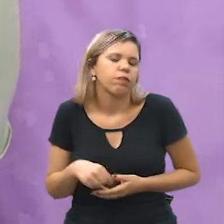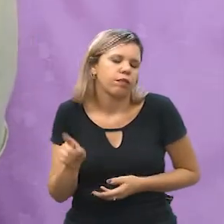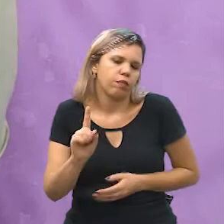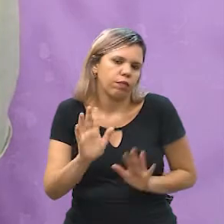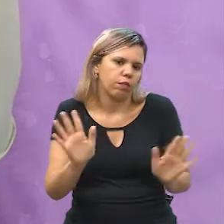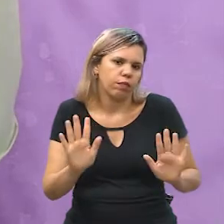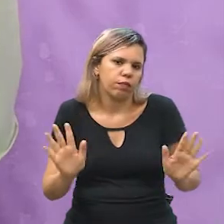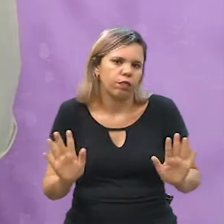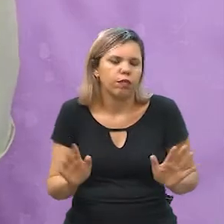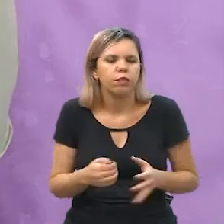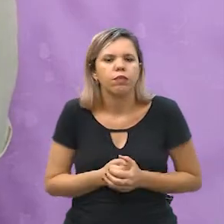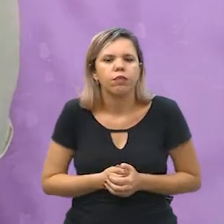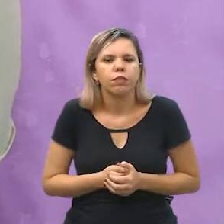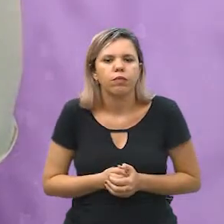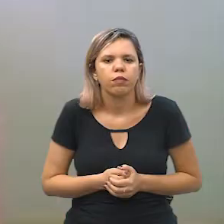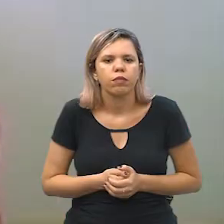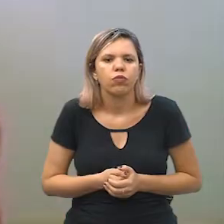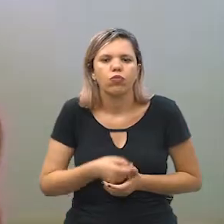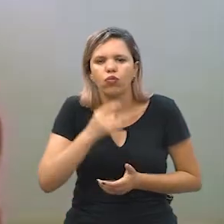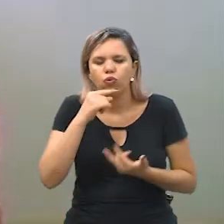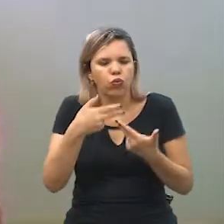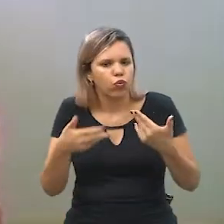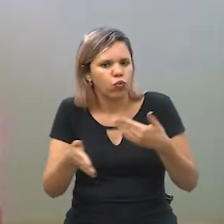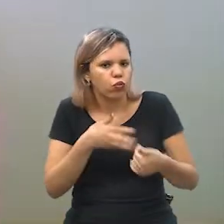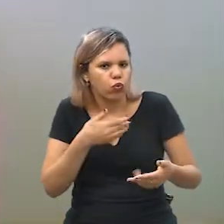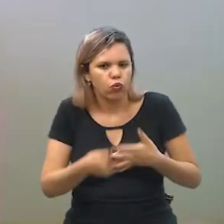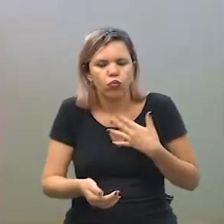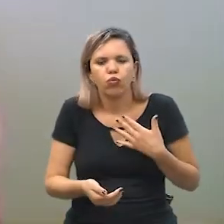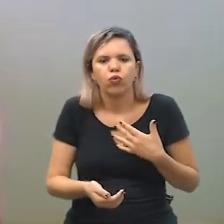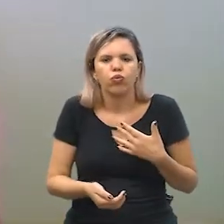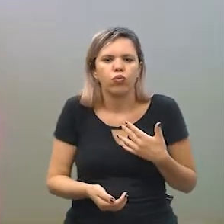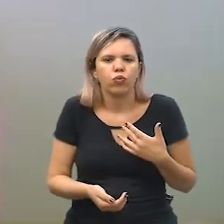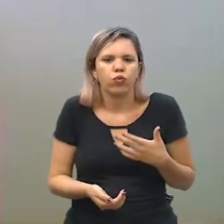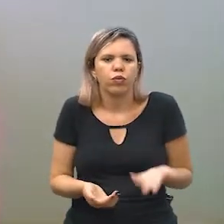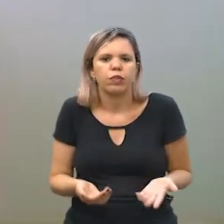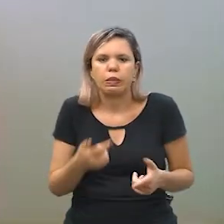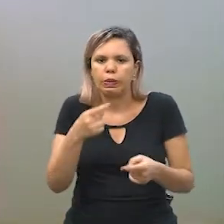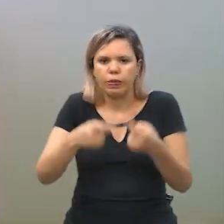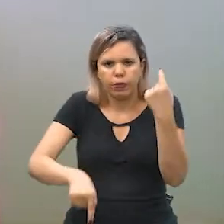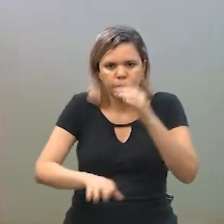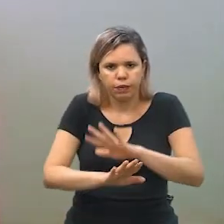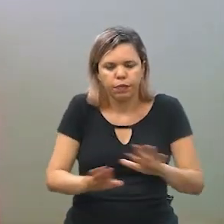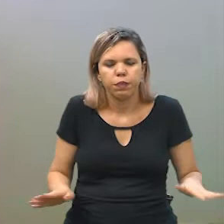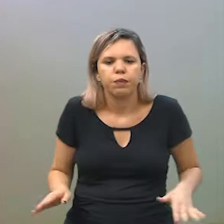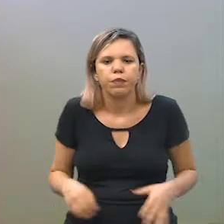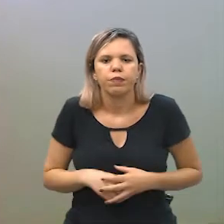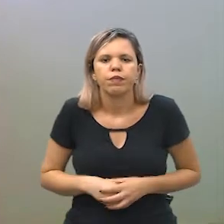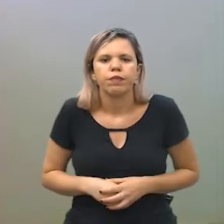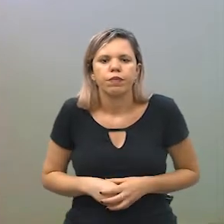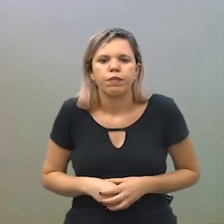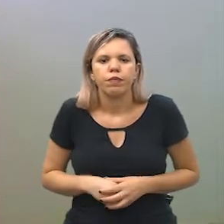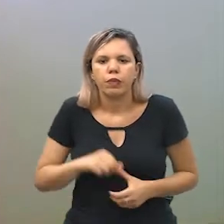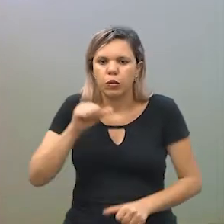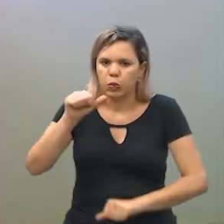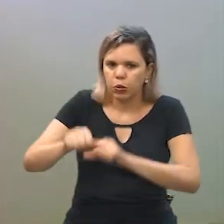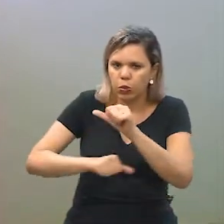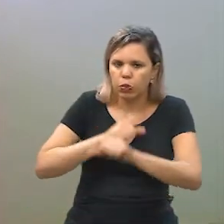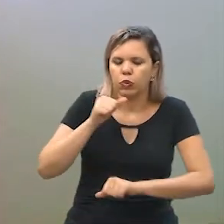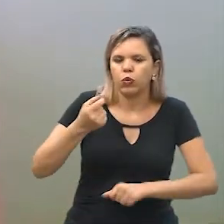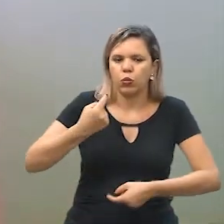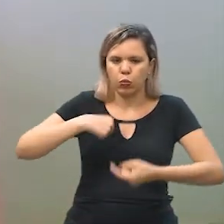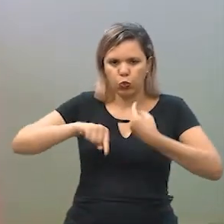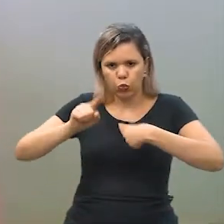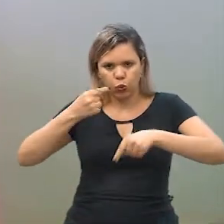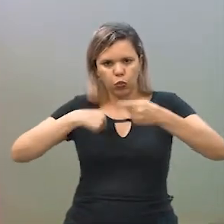Nem pensar, tá? O álcool em qualquer dosagem é completamente proibido, tá? Isso altera